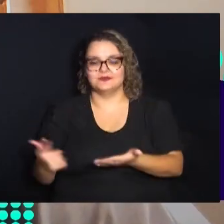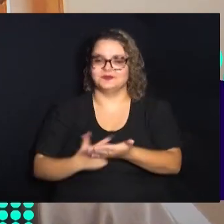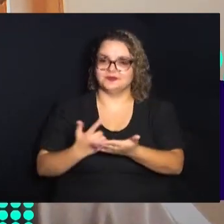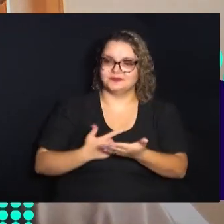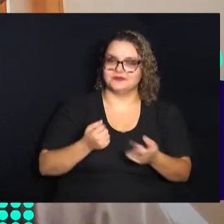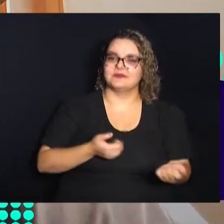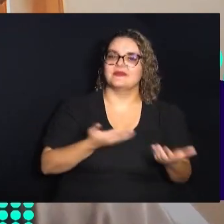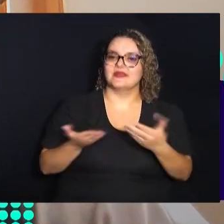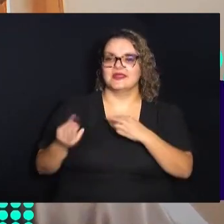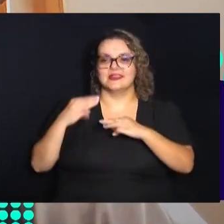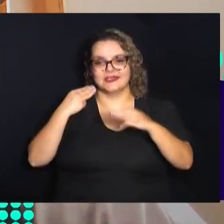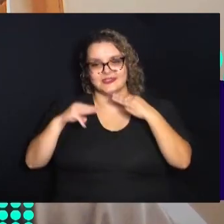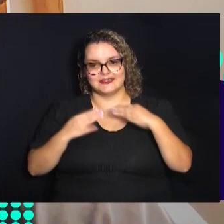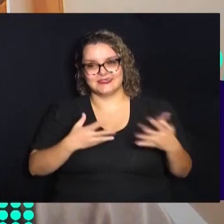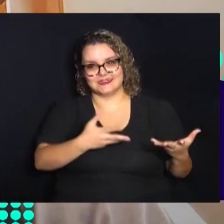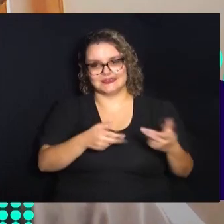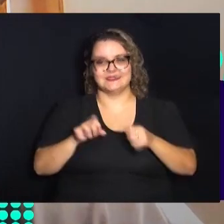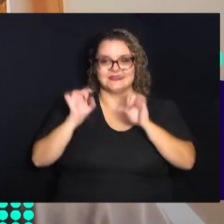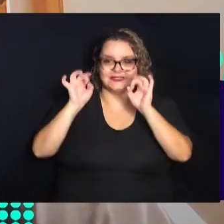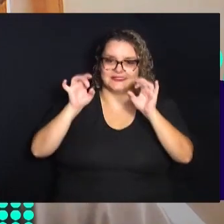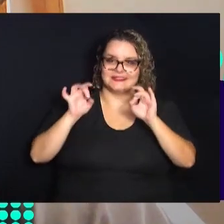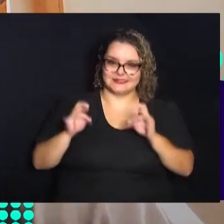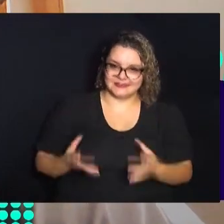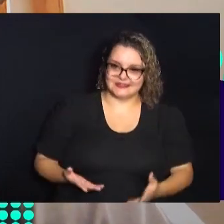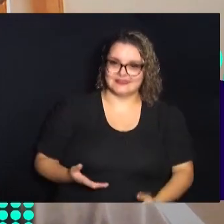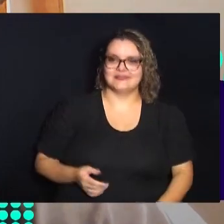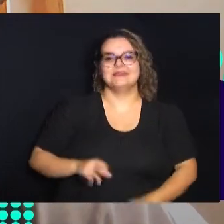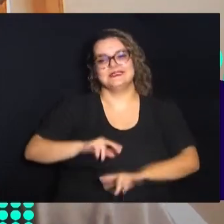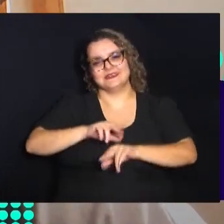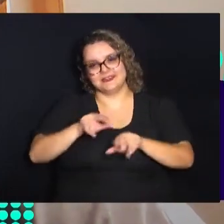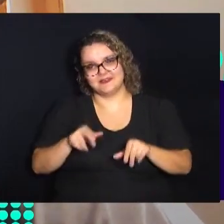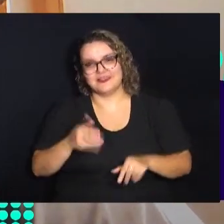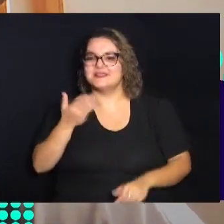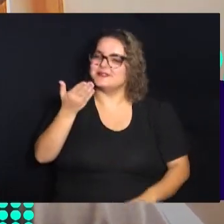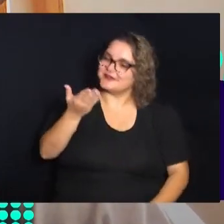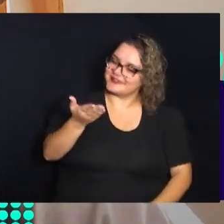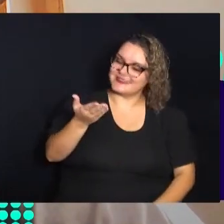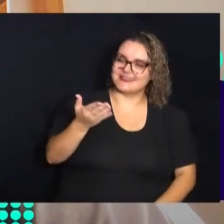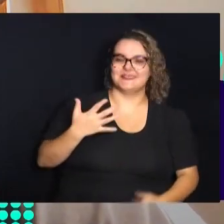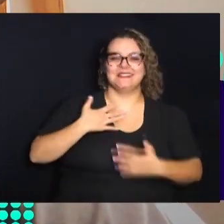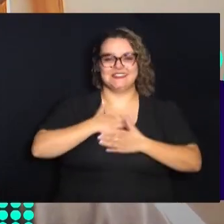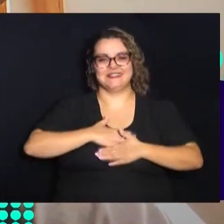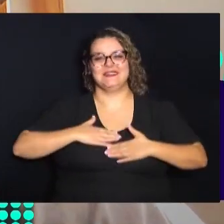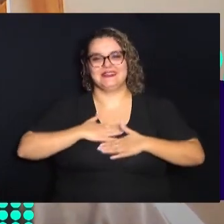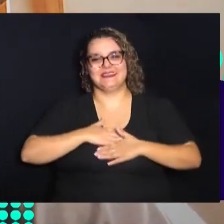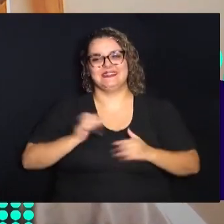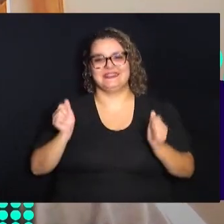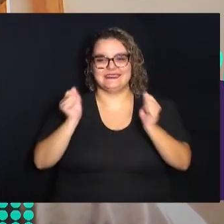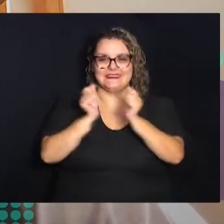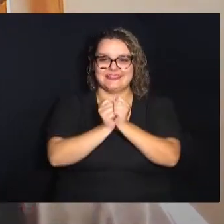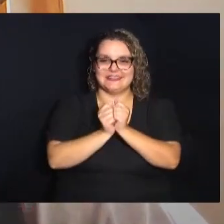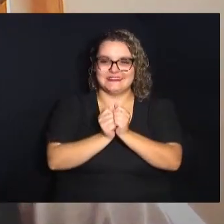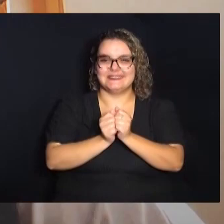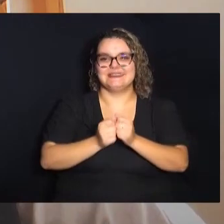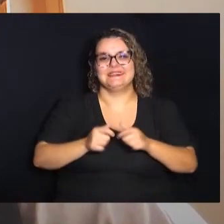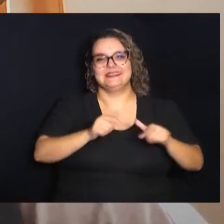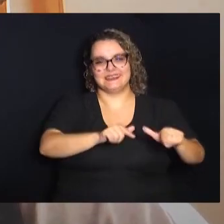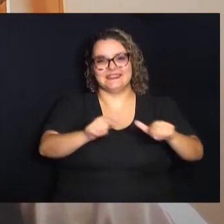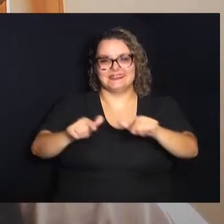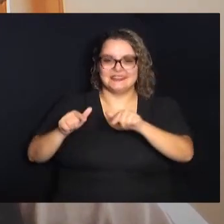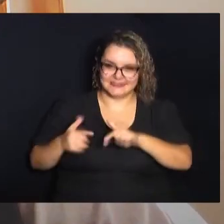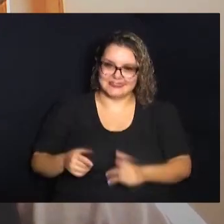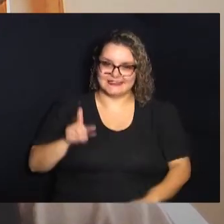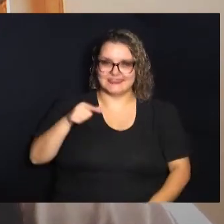bate-papo literário e apresentação musical com convidados especiais e entre eles vocês. Vai ser um prazer a gente poder se reunir